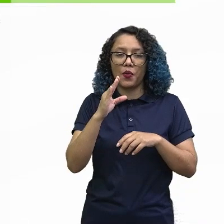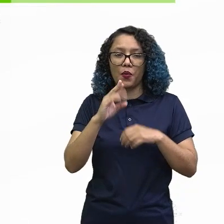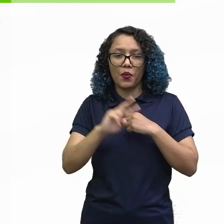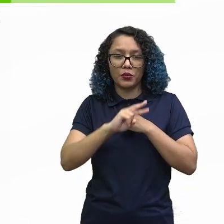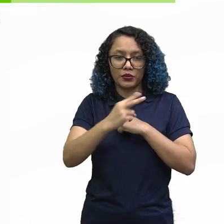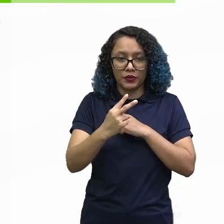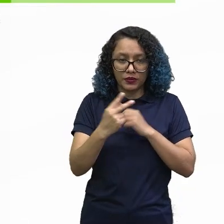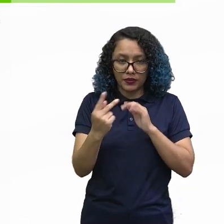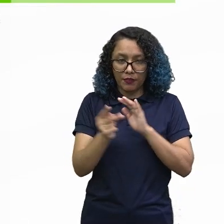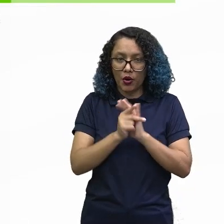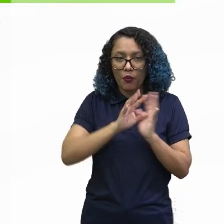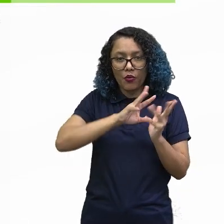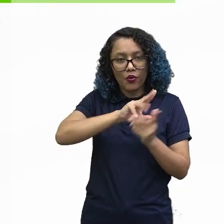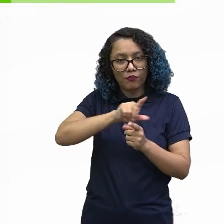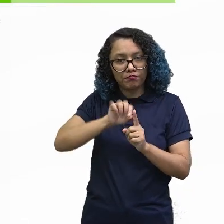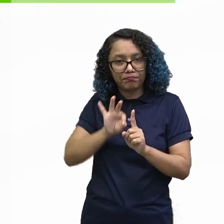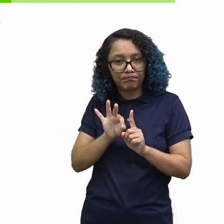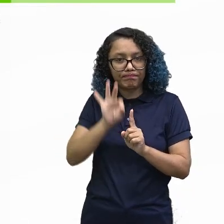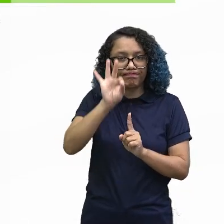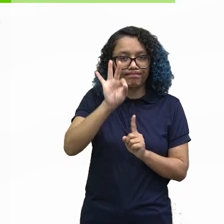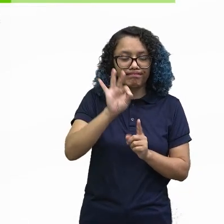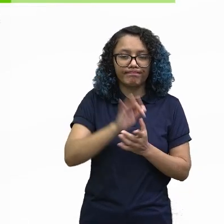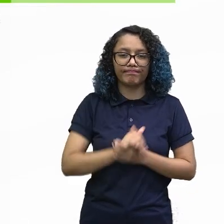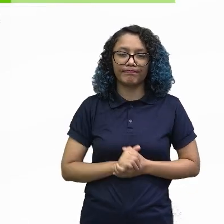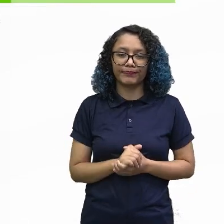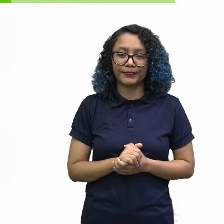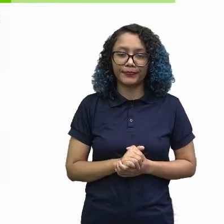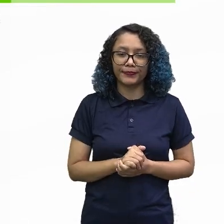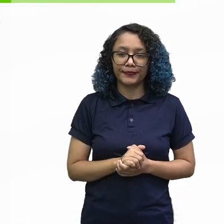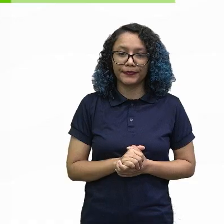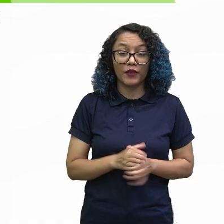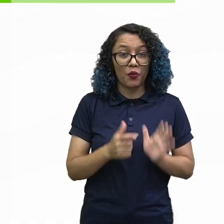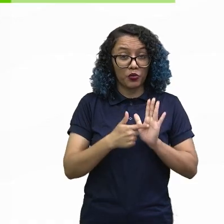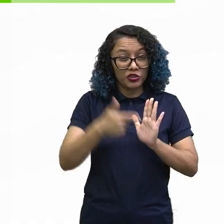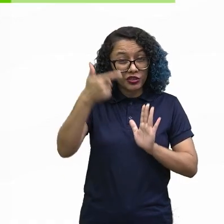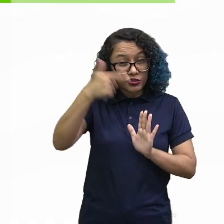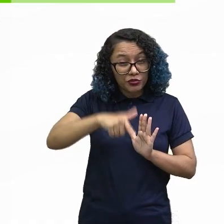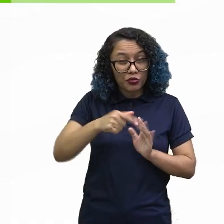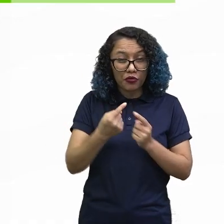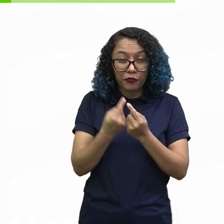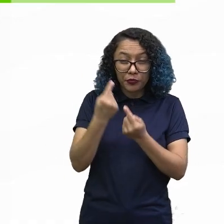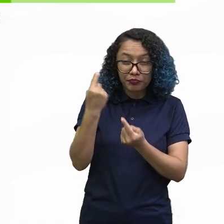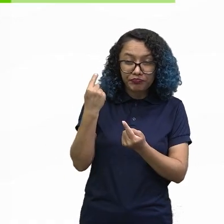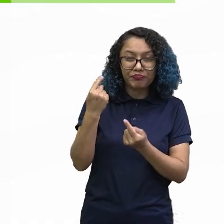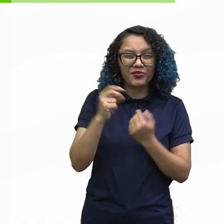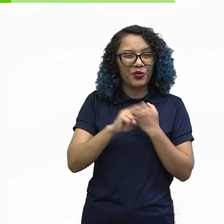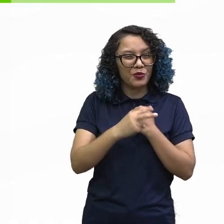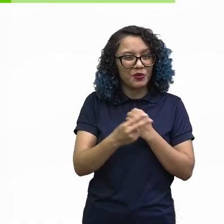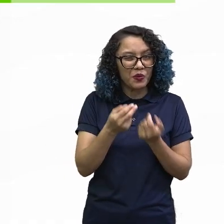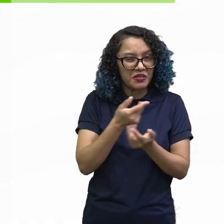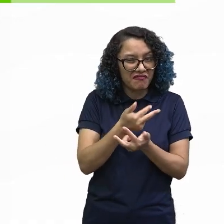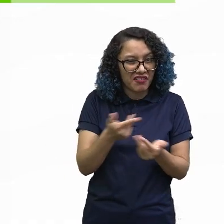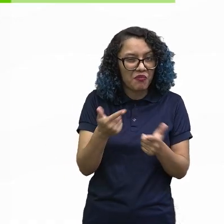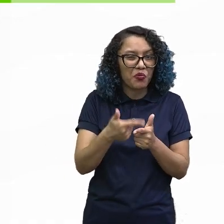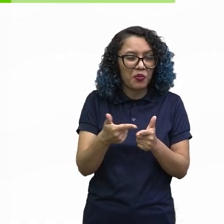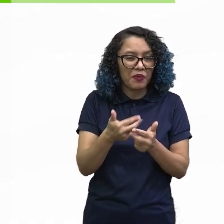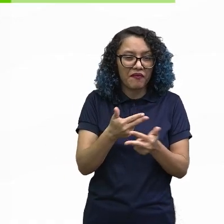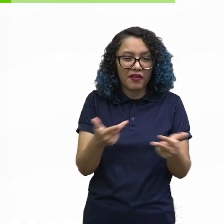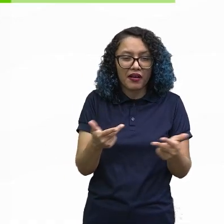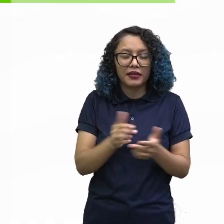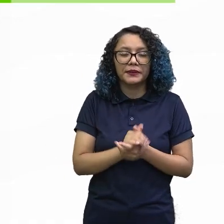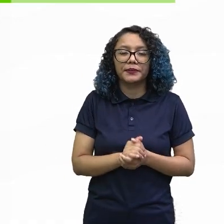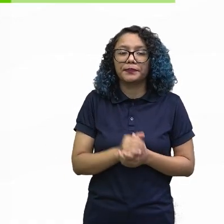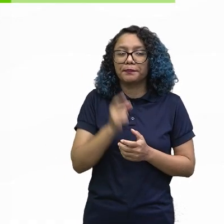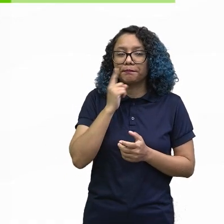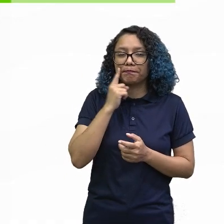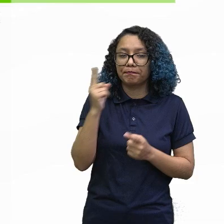global, né? E aí no início lá, né, você voltou a ver de novo, né? As consequências são muitas aí, né? Aumento da temperatura